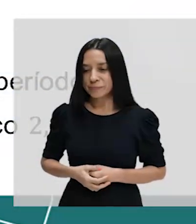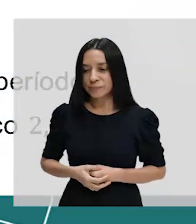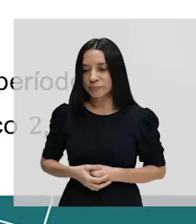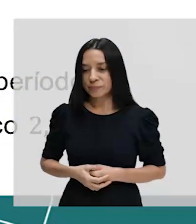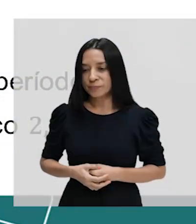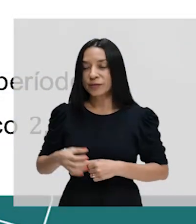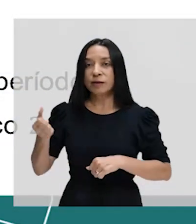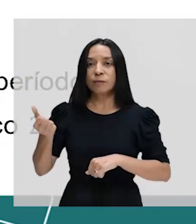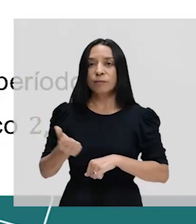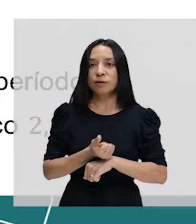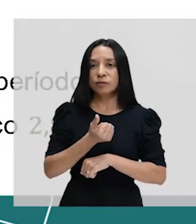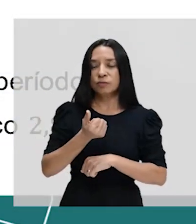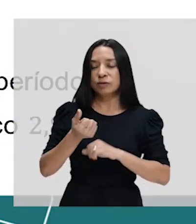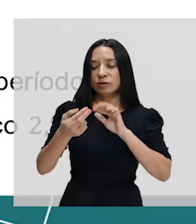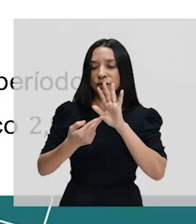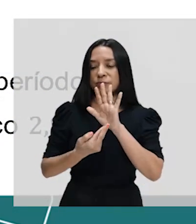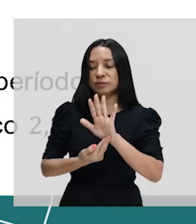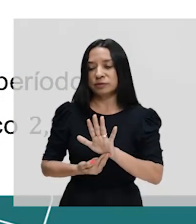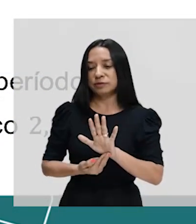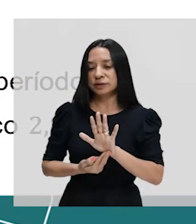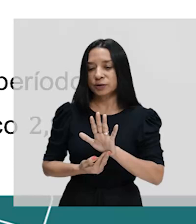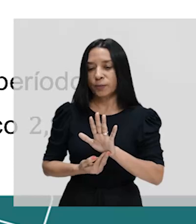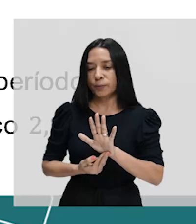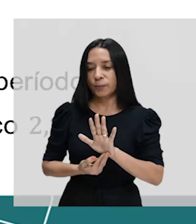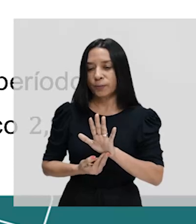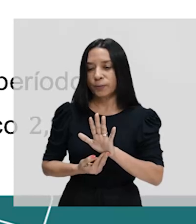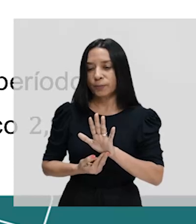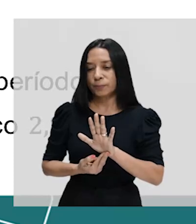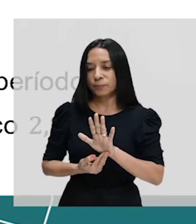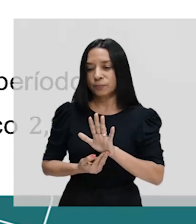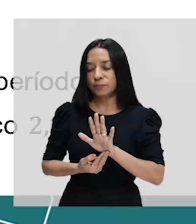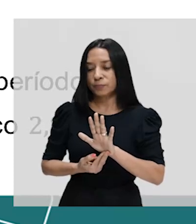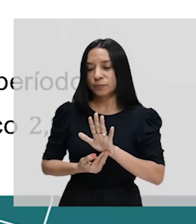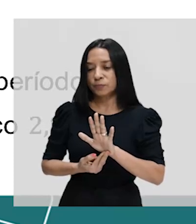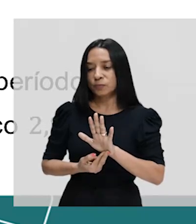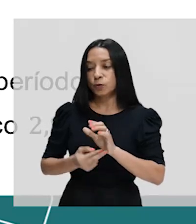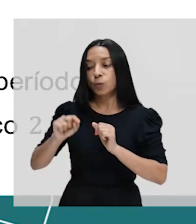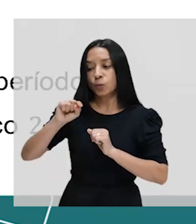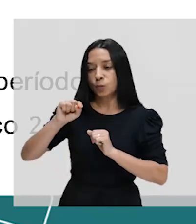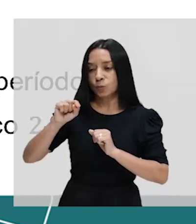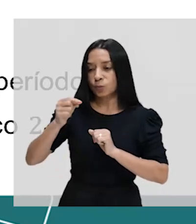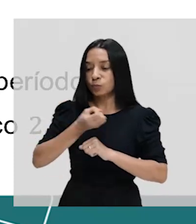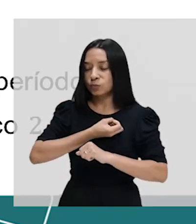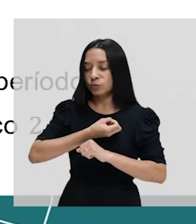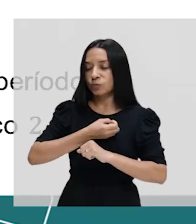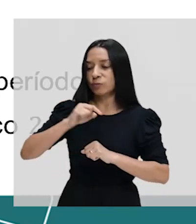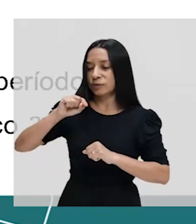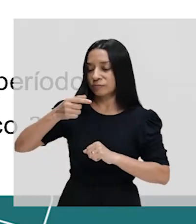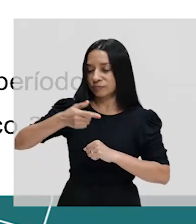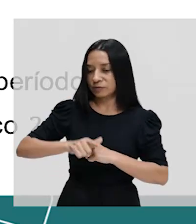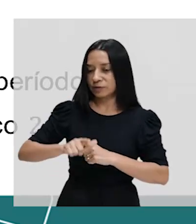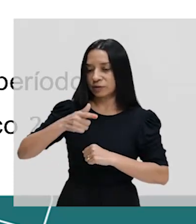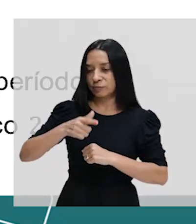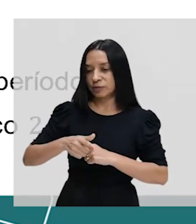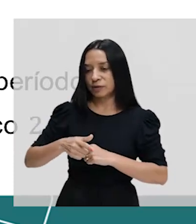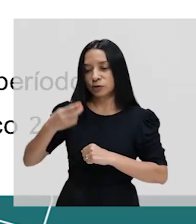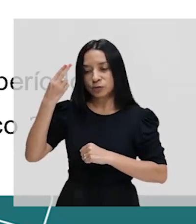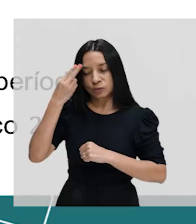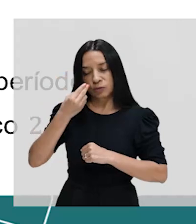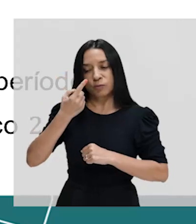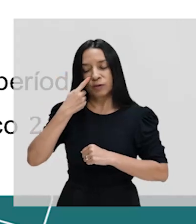essa representação, em cima daquele algarismo que se repete, normalmente você vai ver aí na literatura, tá?